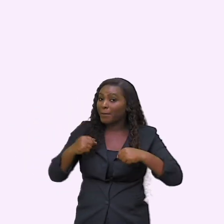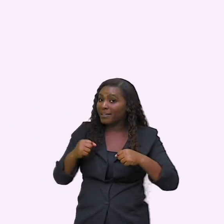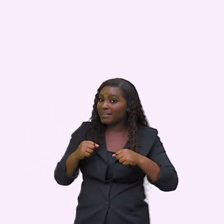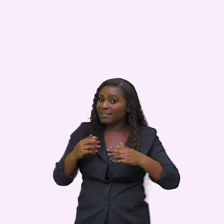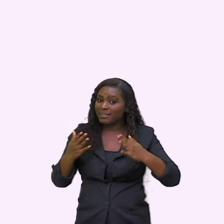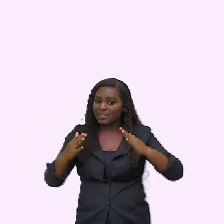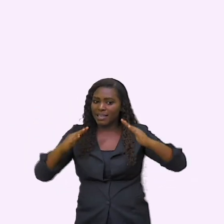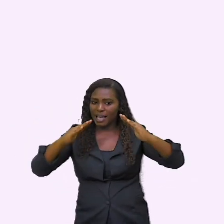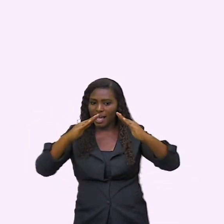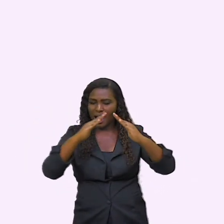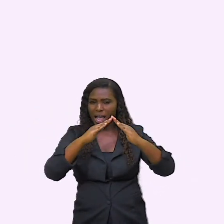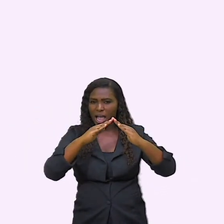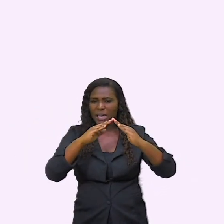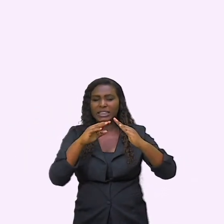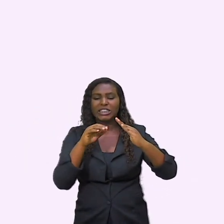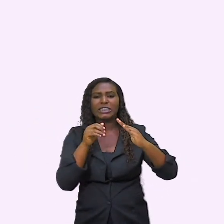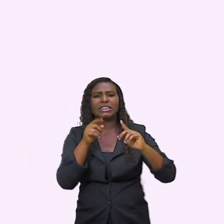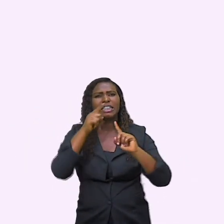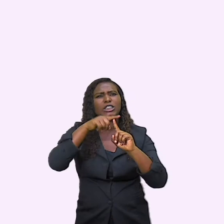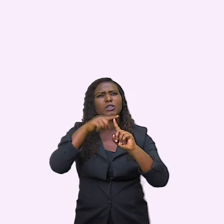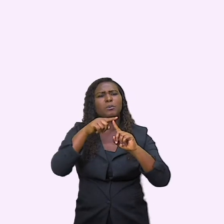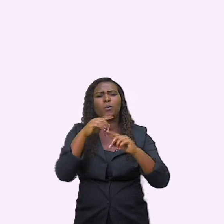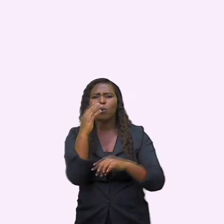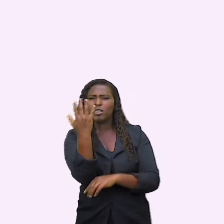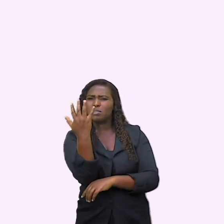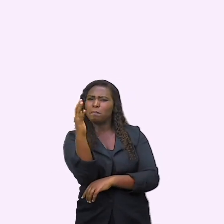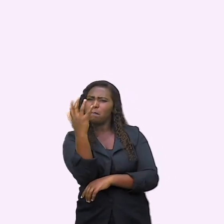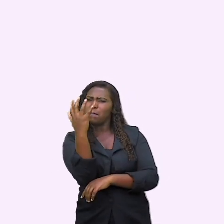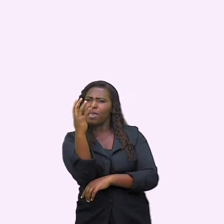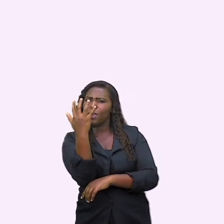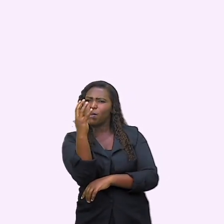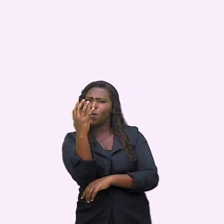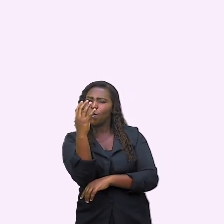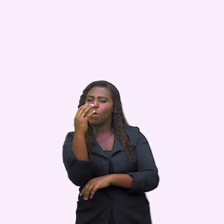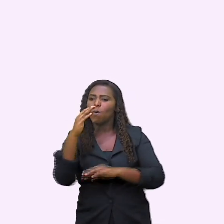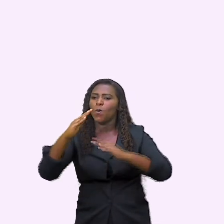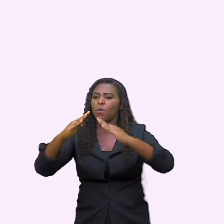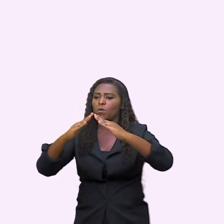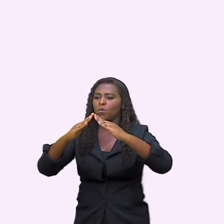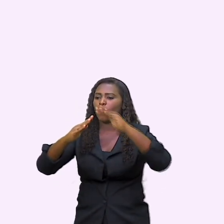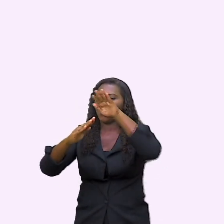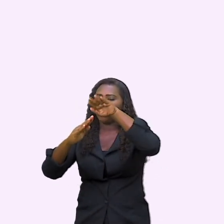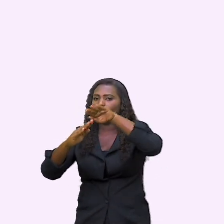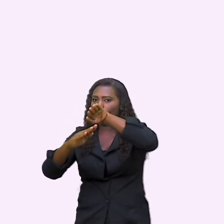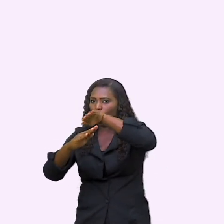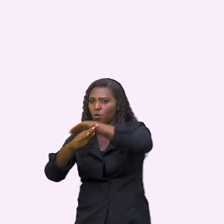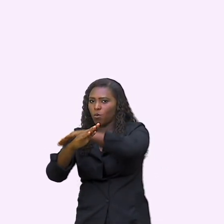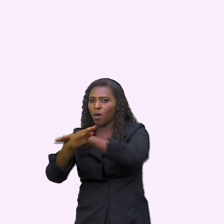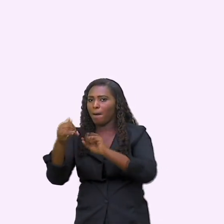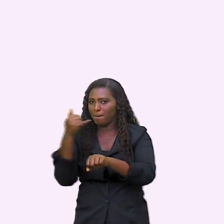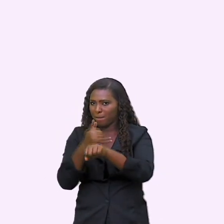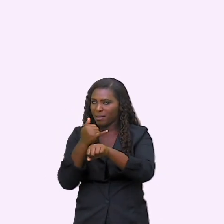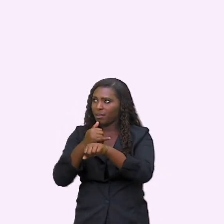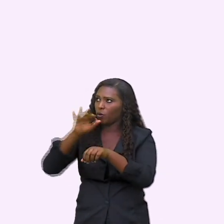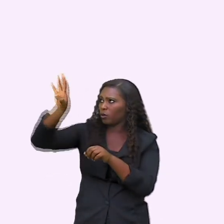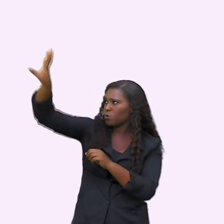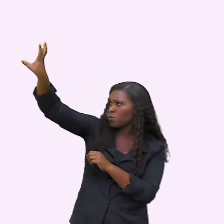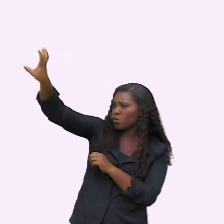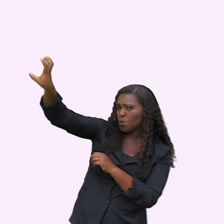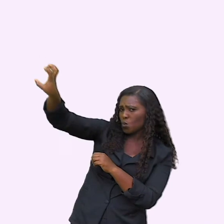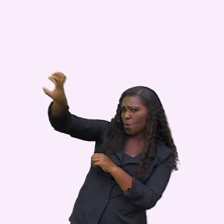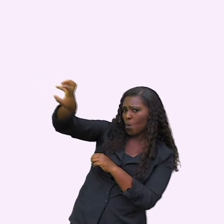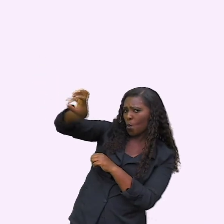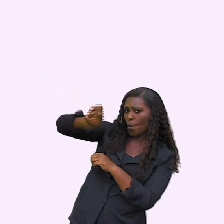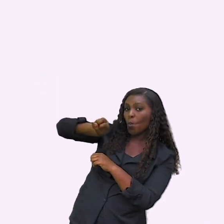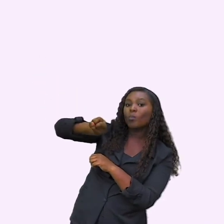luz solar, concentrando-se então em um único ponto, no qual há um receptor. Esse receptor